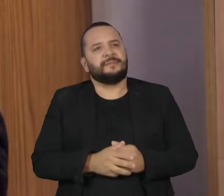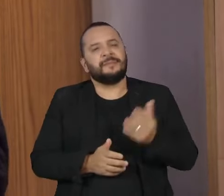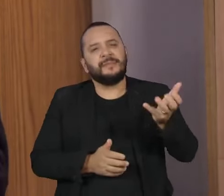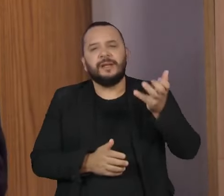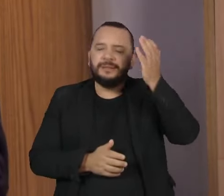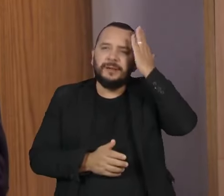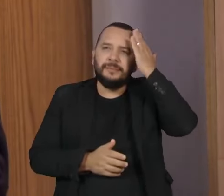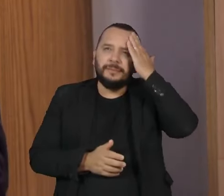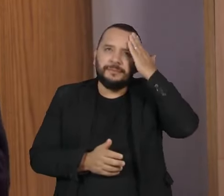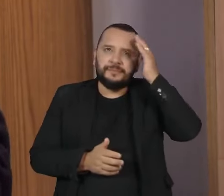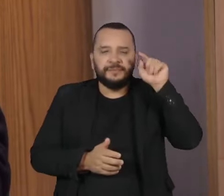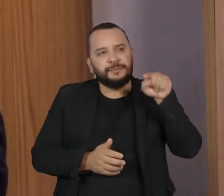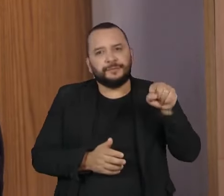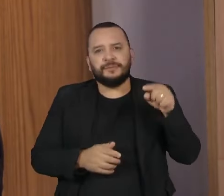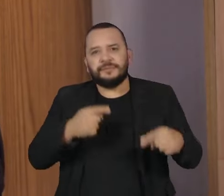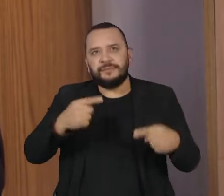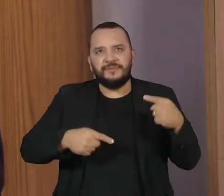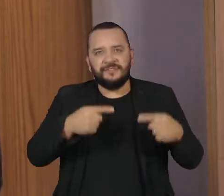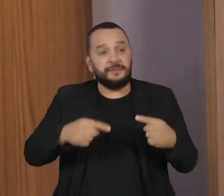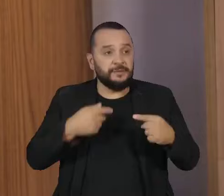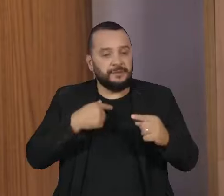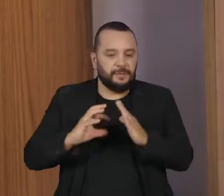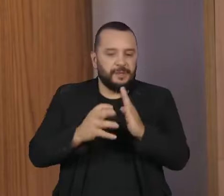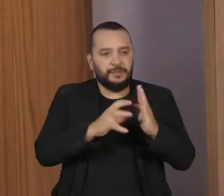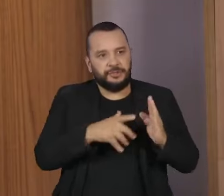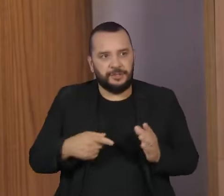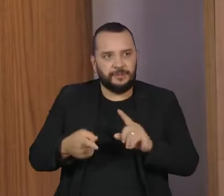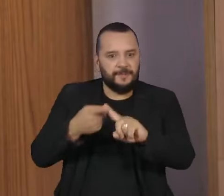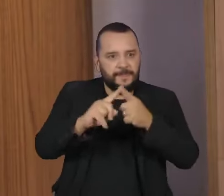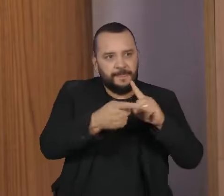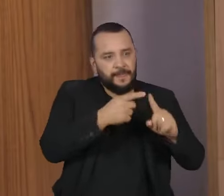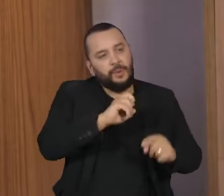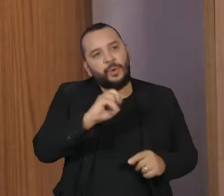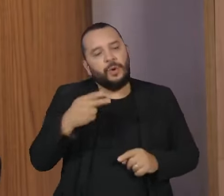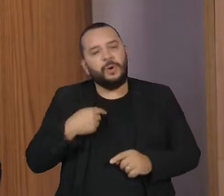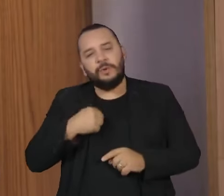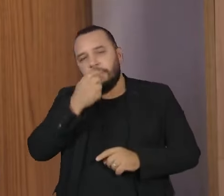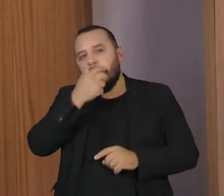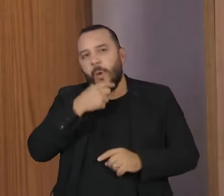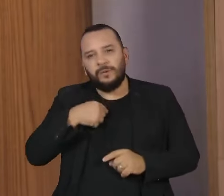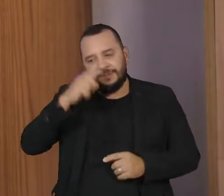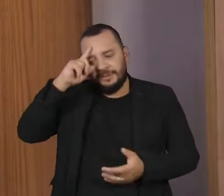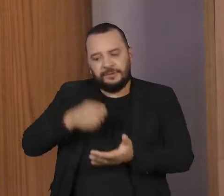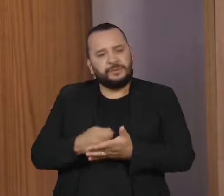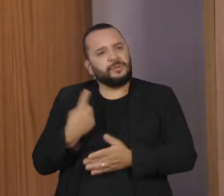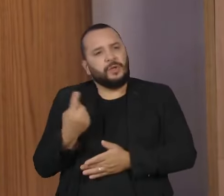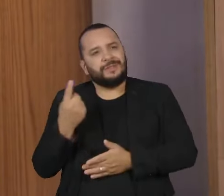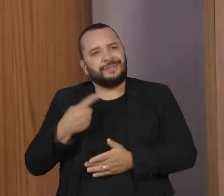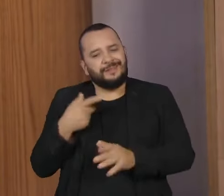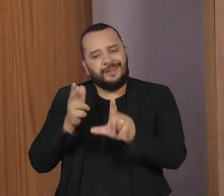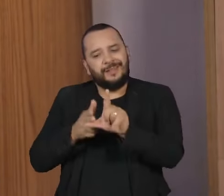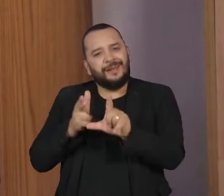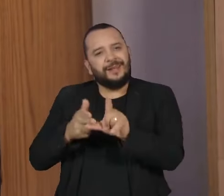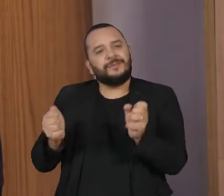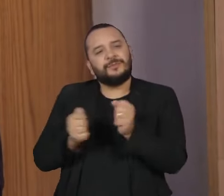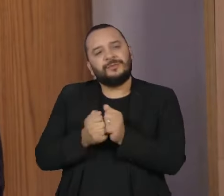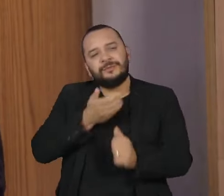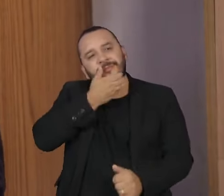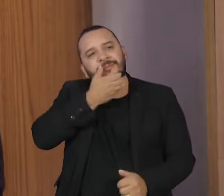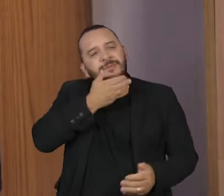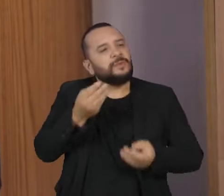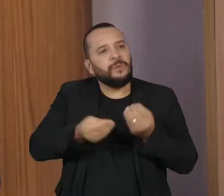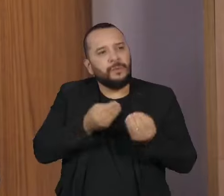essa discussão passou pelo partido, foi uma decisão individual do candidato. Como é que a decisão de topar participar